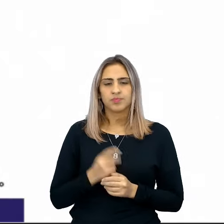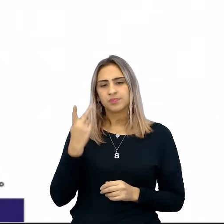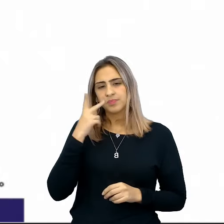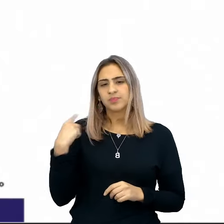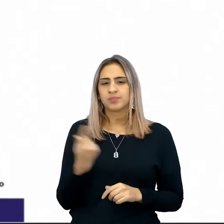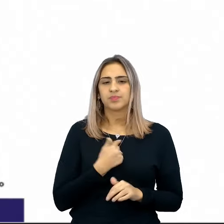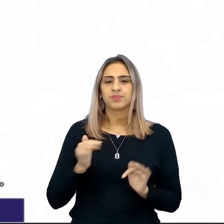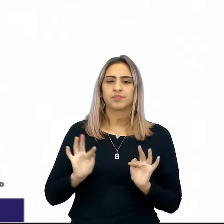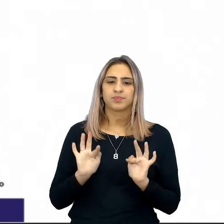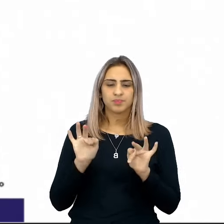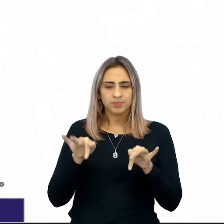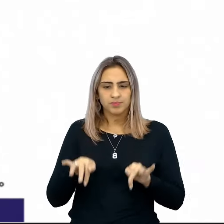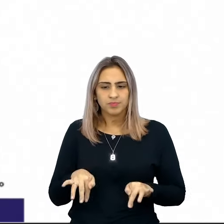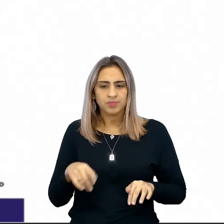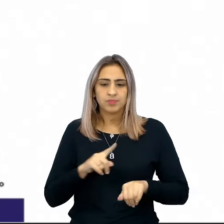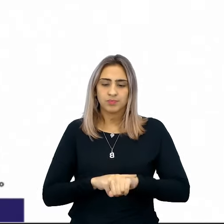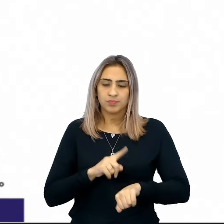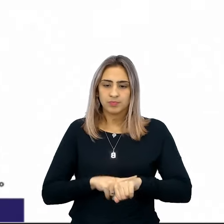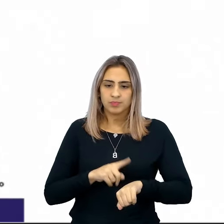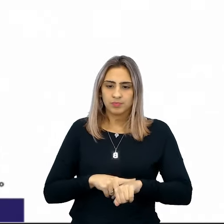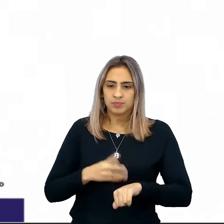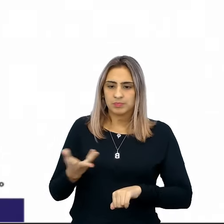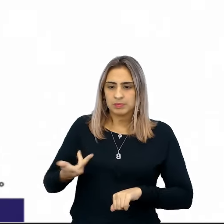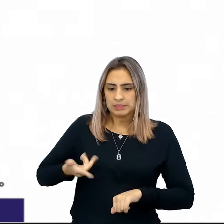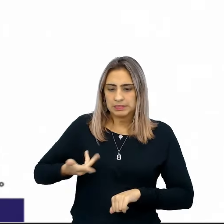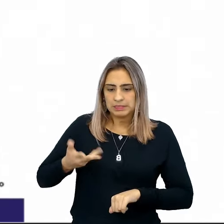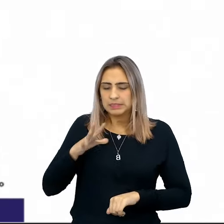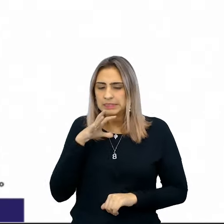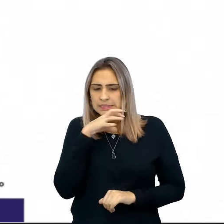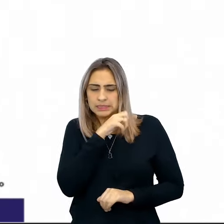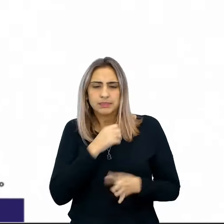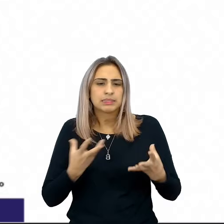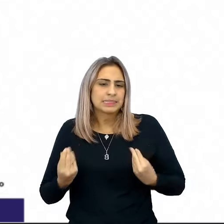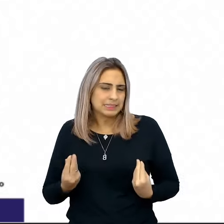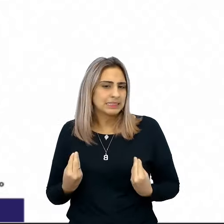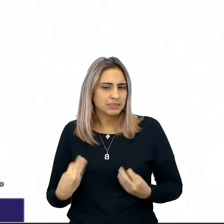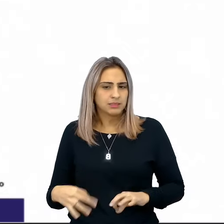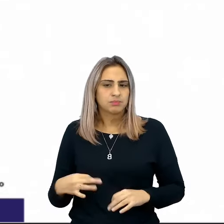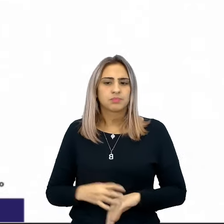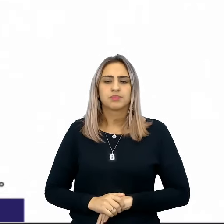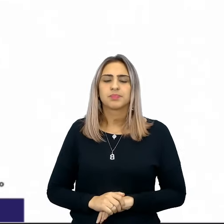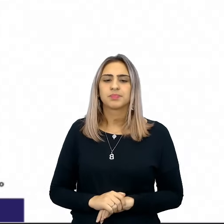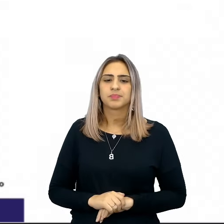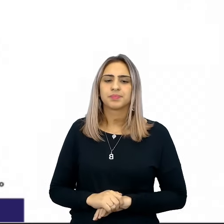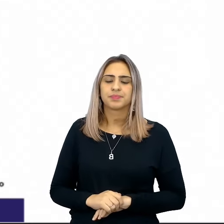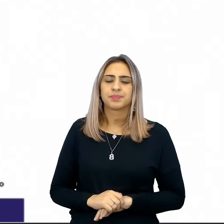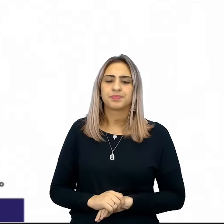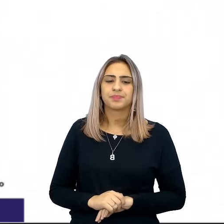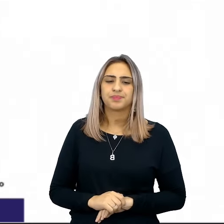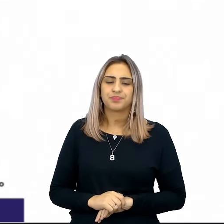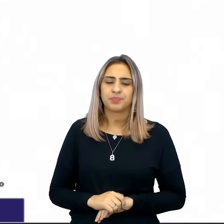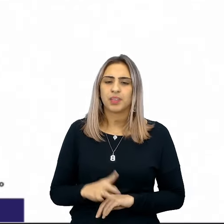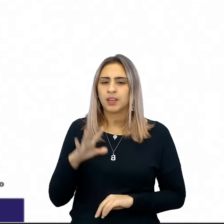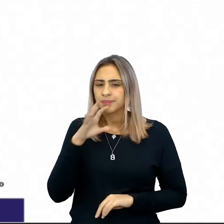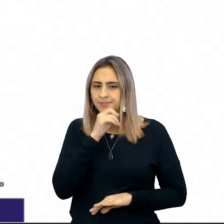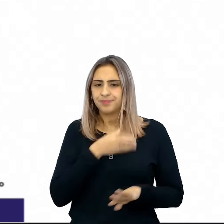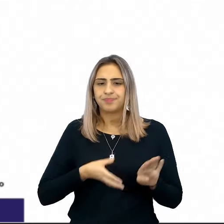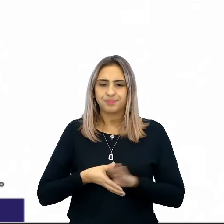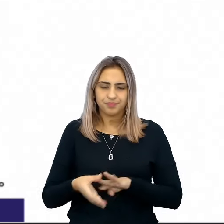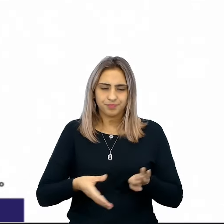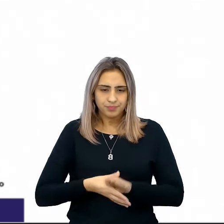gente finalizar, que nosso tempo, ele corre demais da conta, então eu vou trazer uma breve